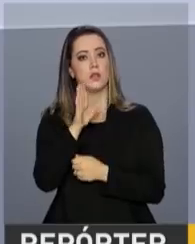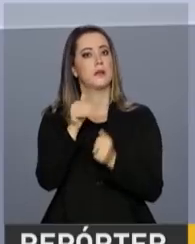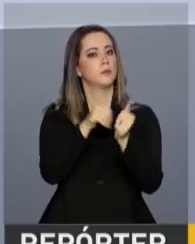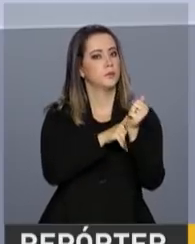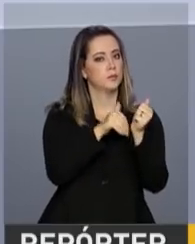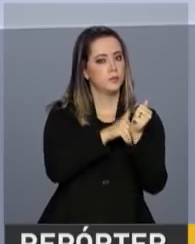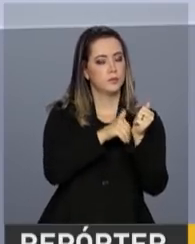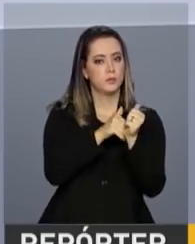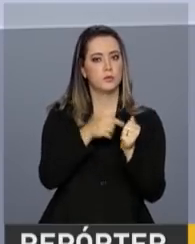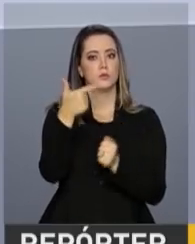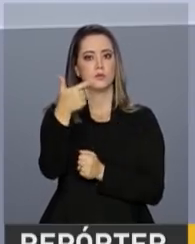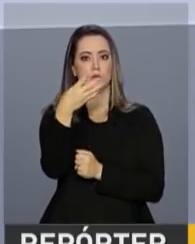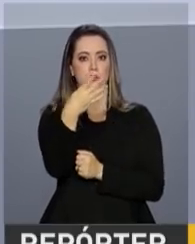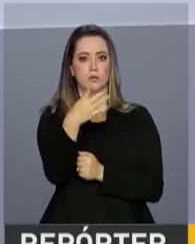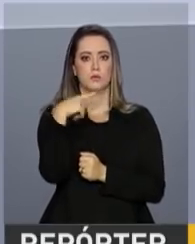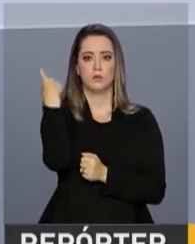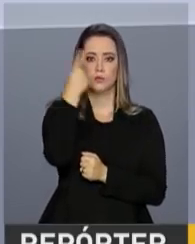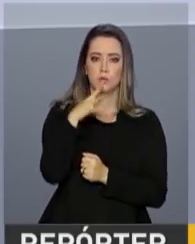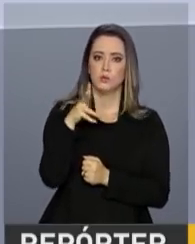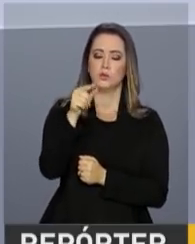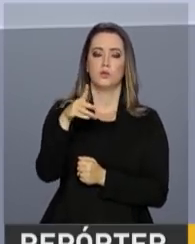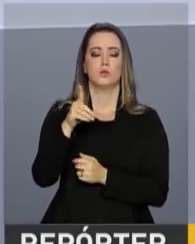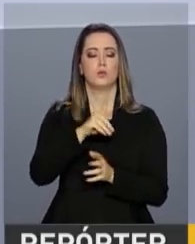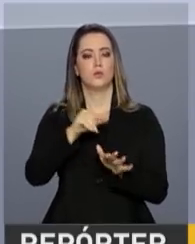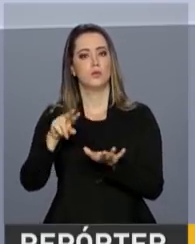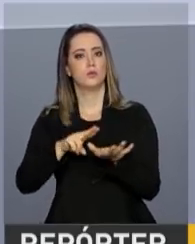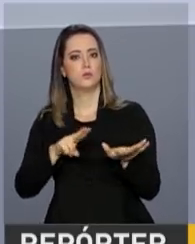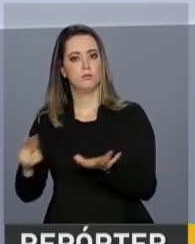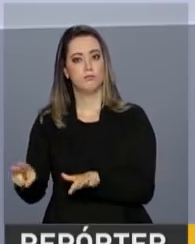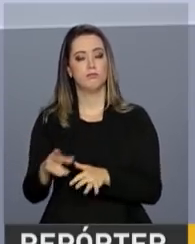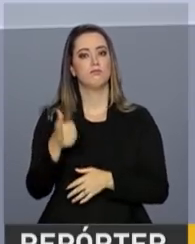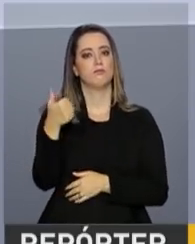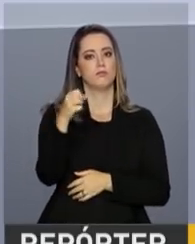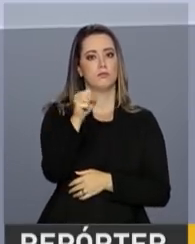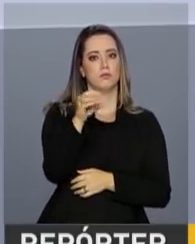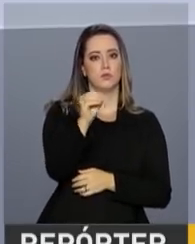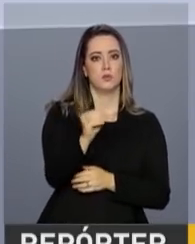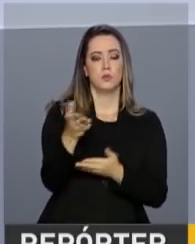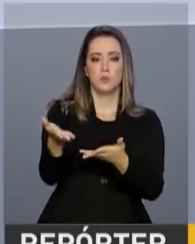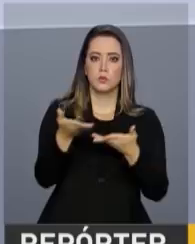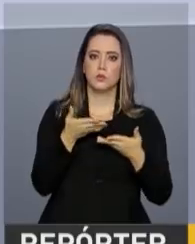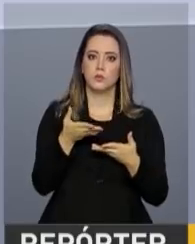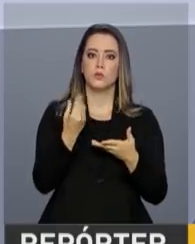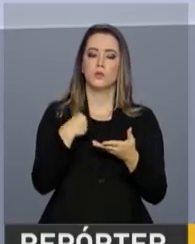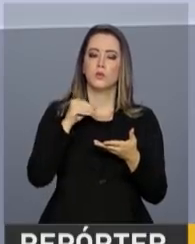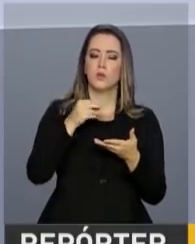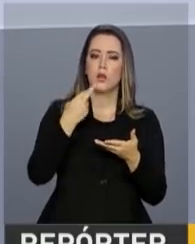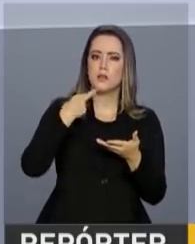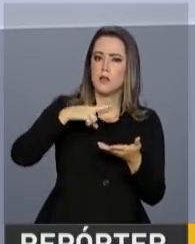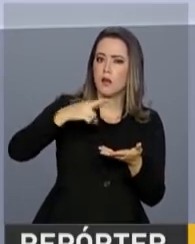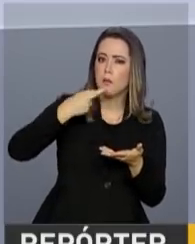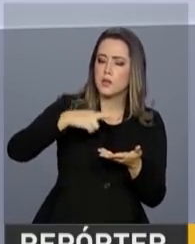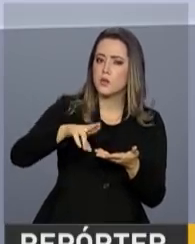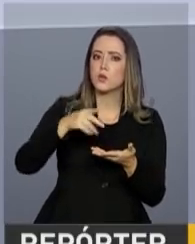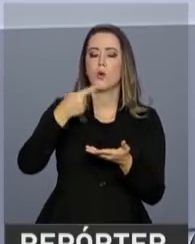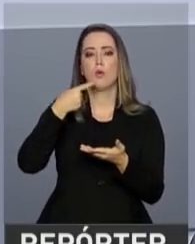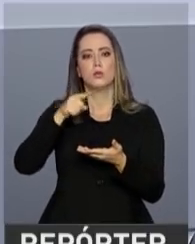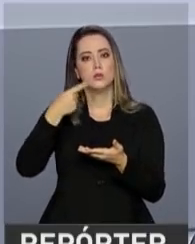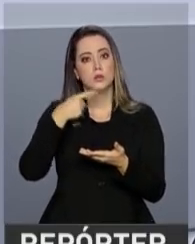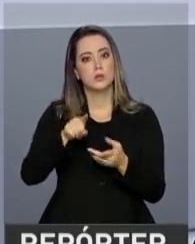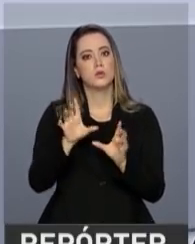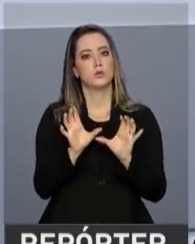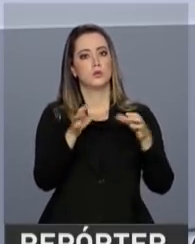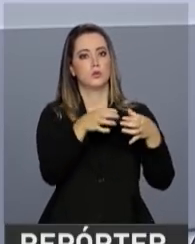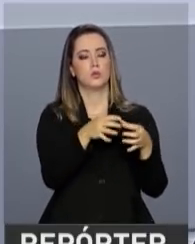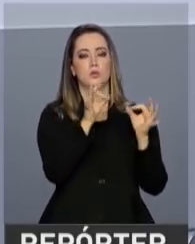que funciona 24 horas todos os dias da semana os 180 acolhe encaminha as denúncias para os órgãos